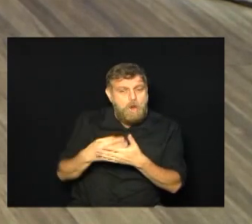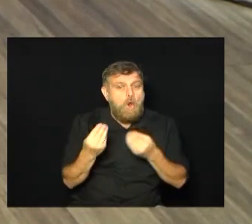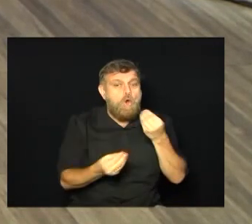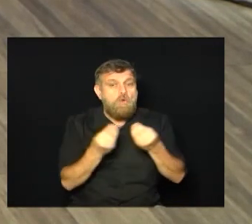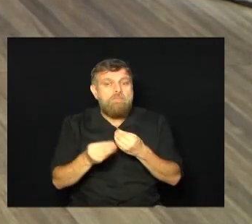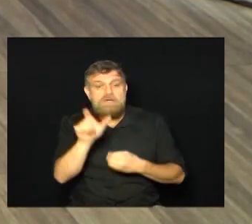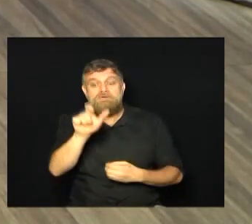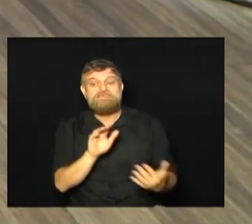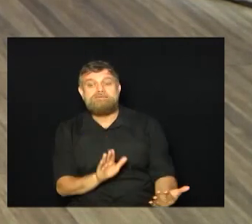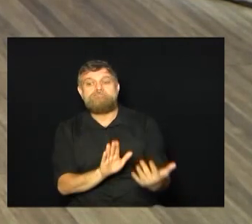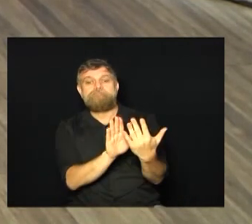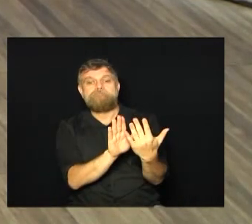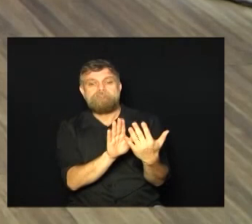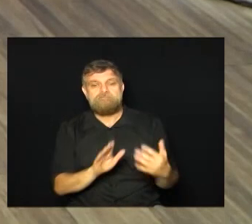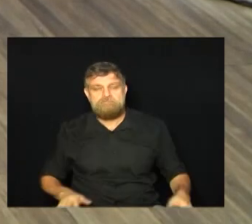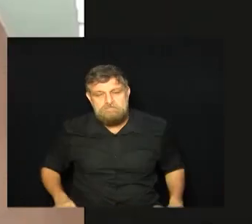isso?